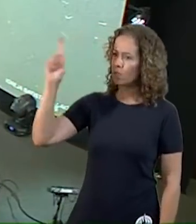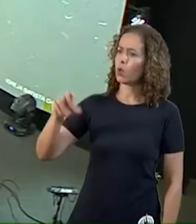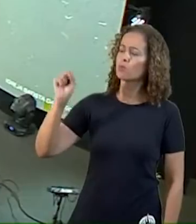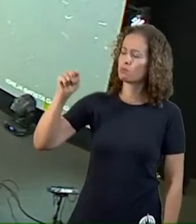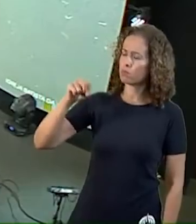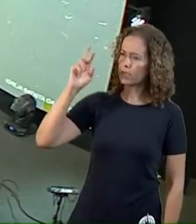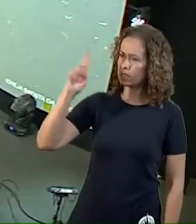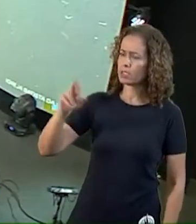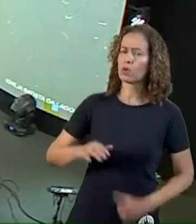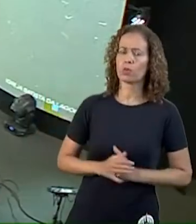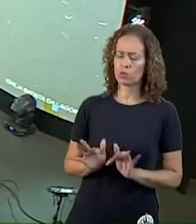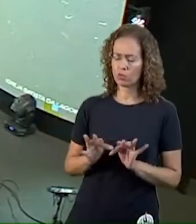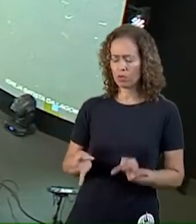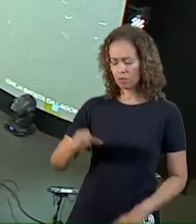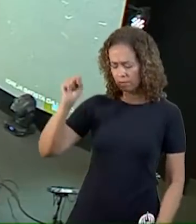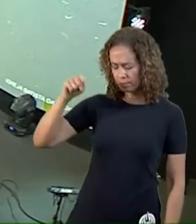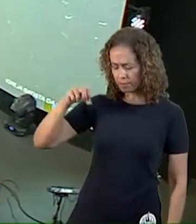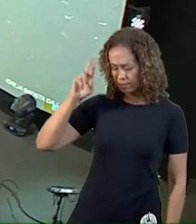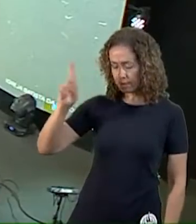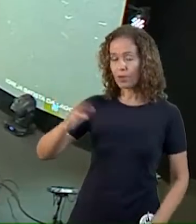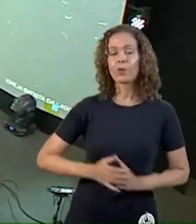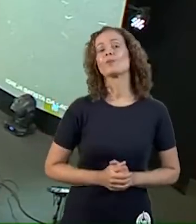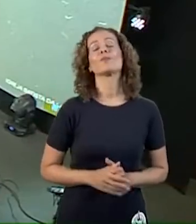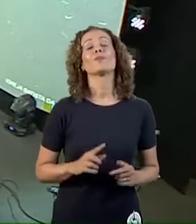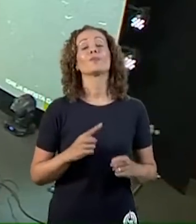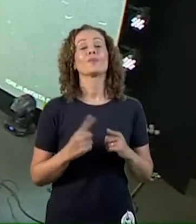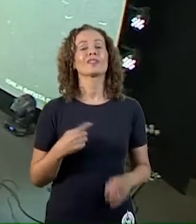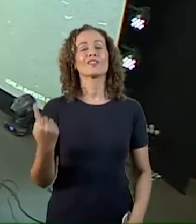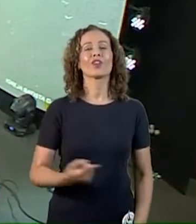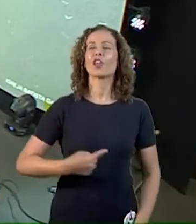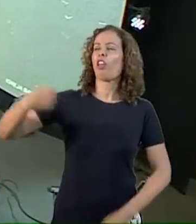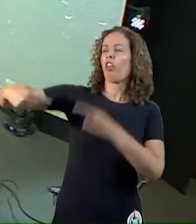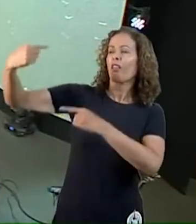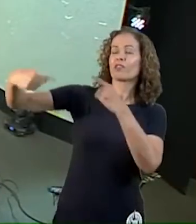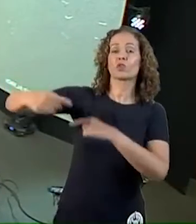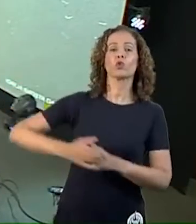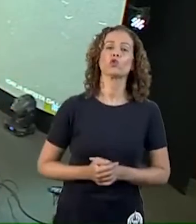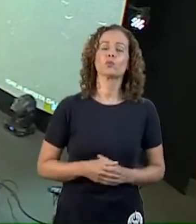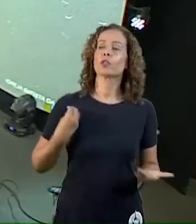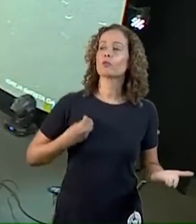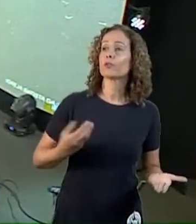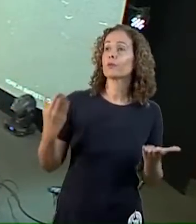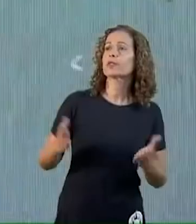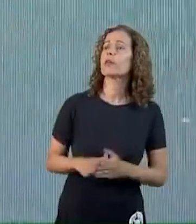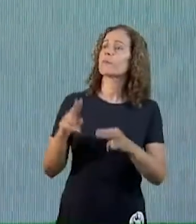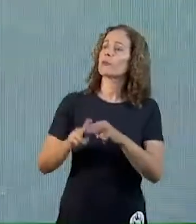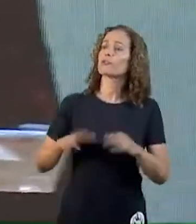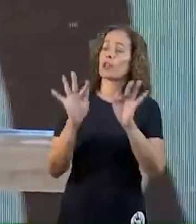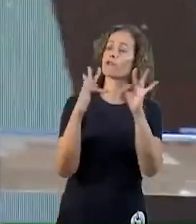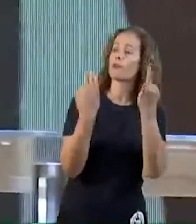Ao invés da gente abaixar o facho, sabe o que a gente faz? Discute com ele. Mas também sabe por que eu estou vivendo isso? Essa família